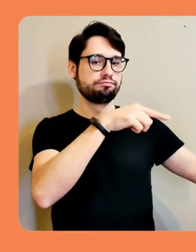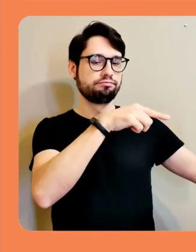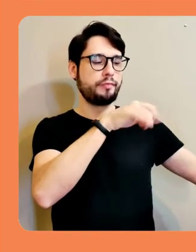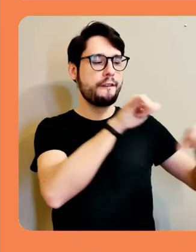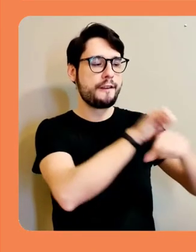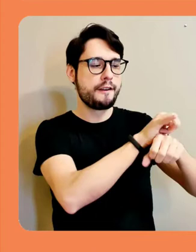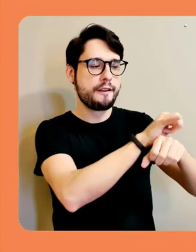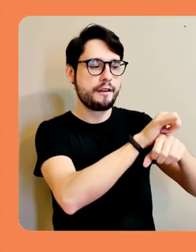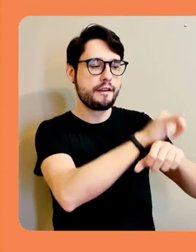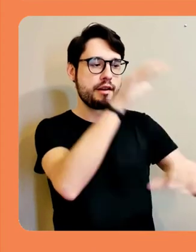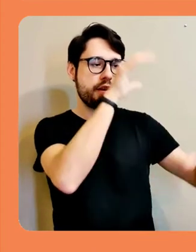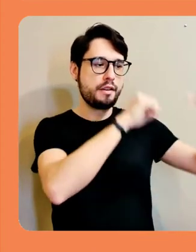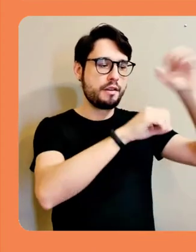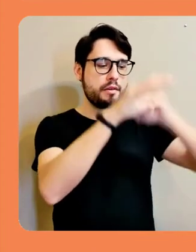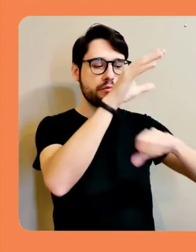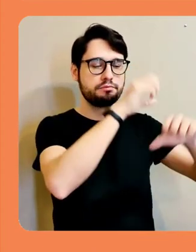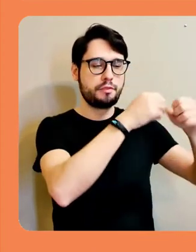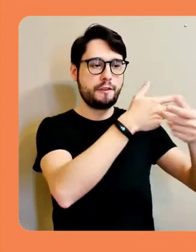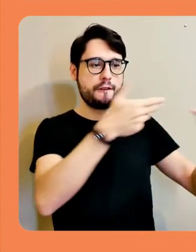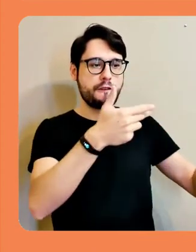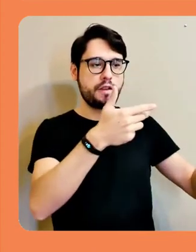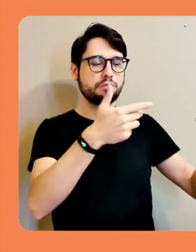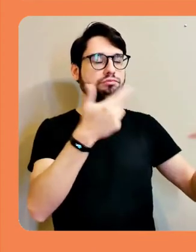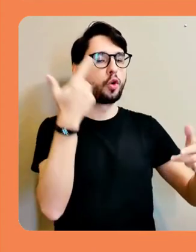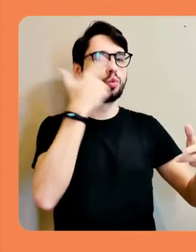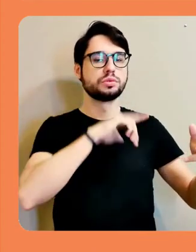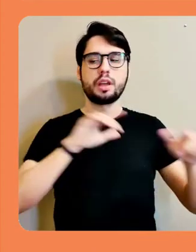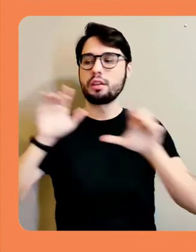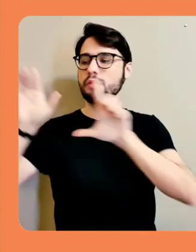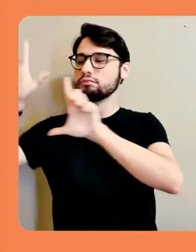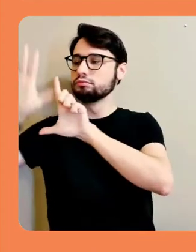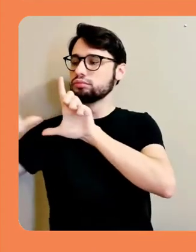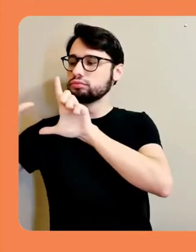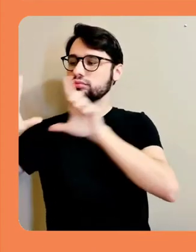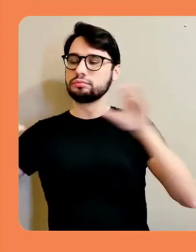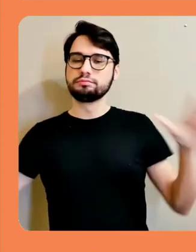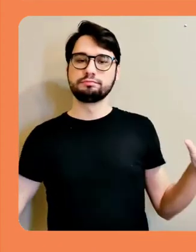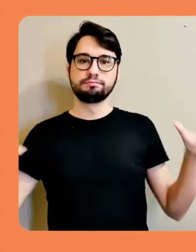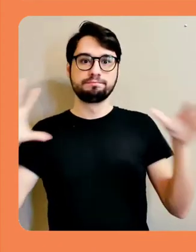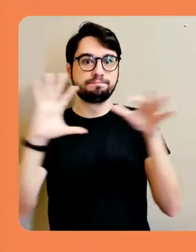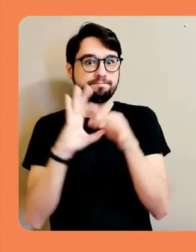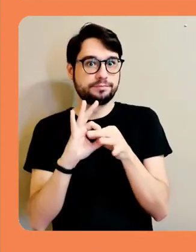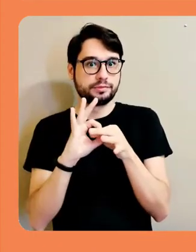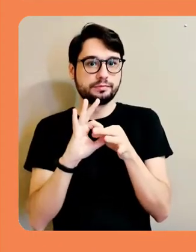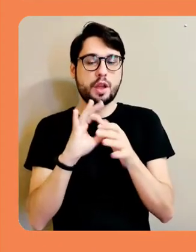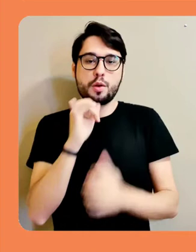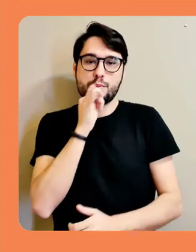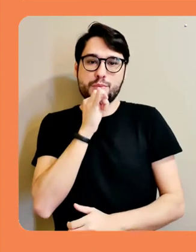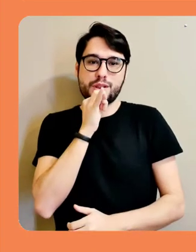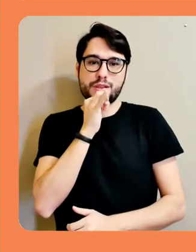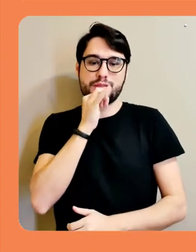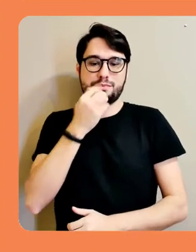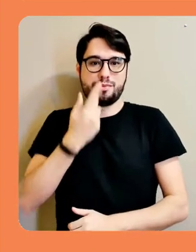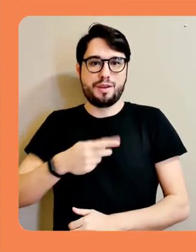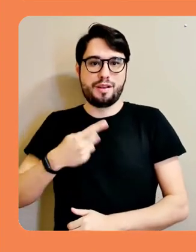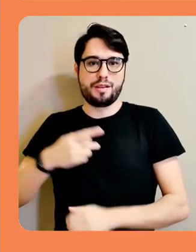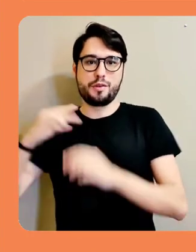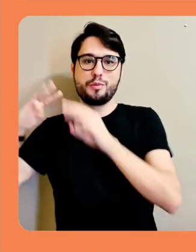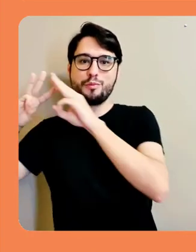vantagens é que você pode fazer o link dessa prata dessa ferramenta de aprendizagem